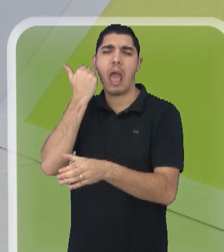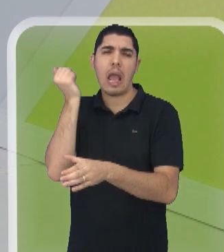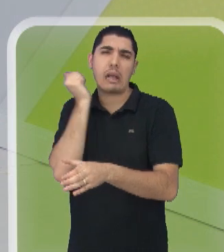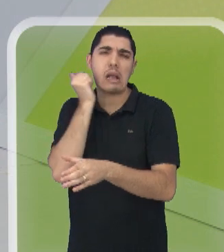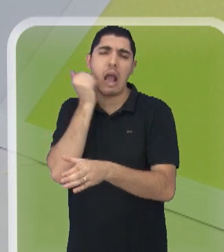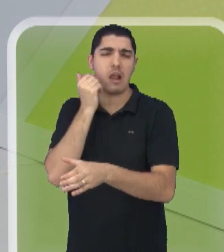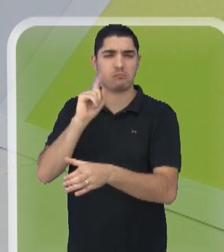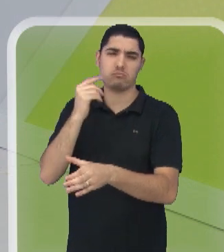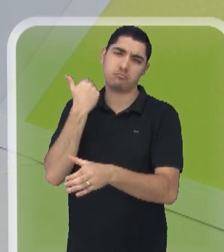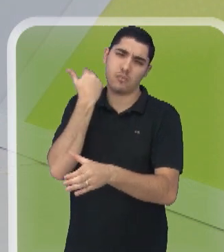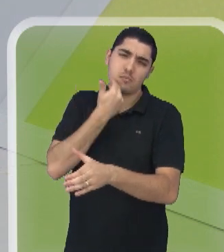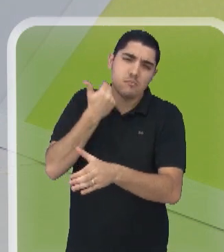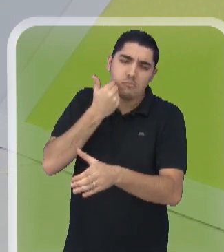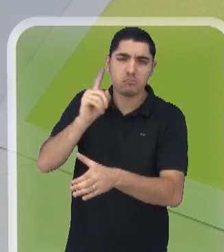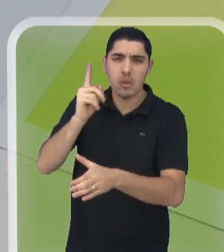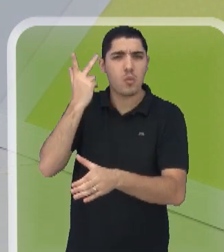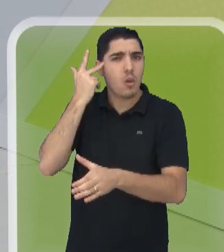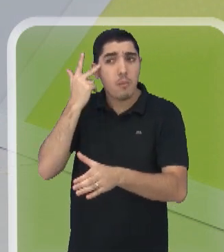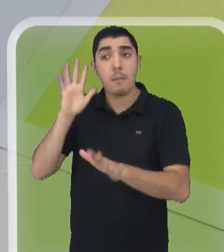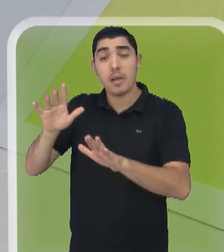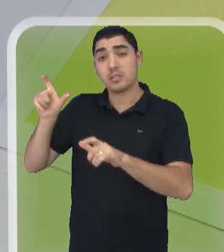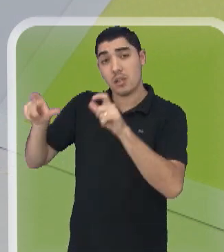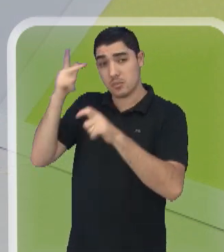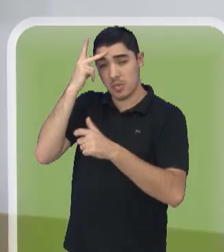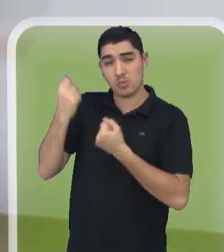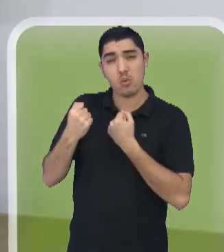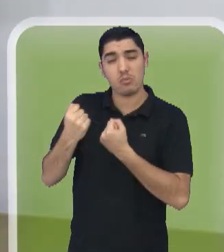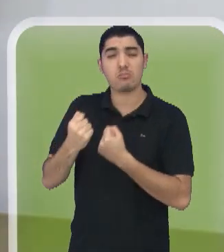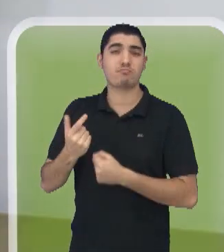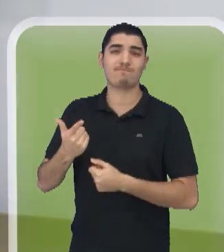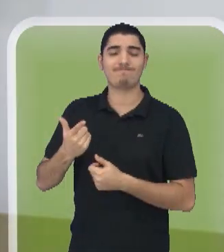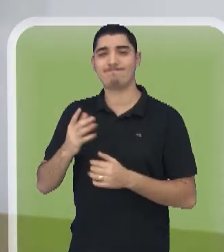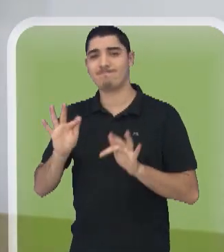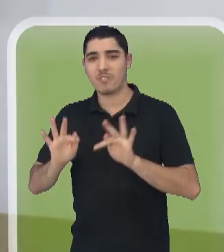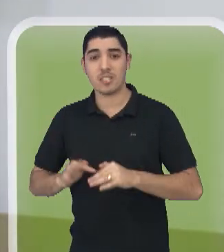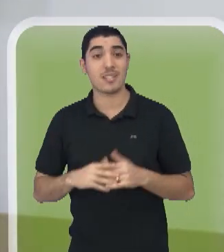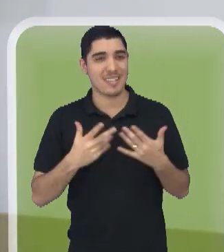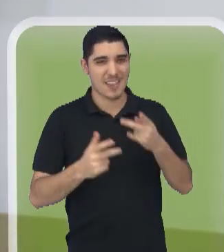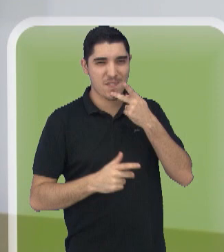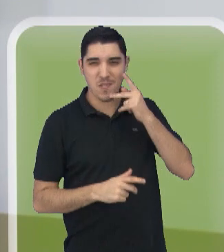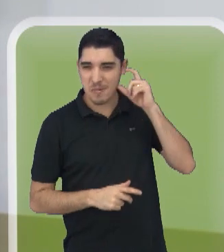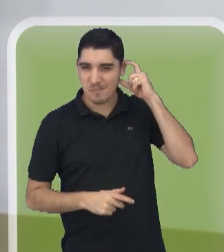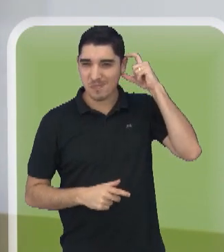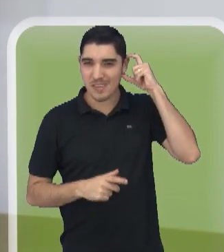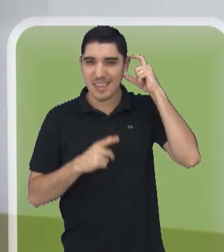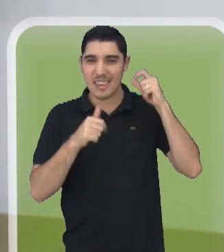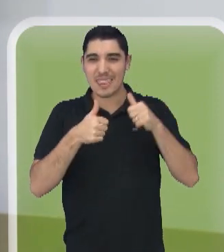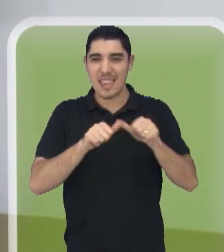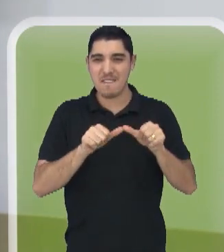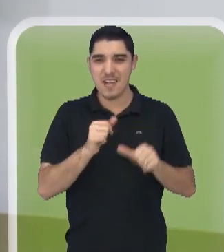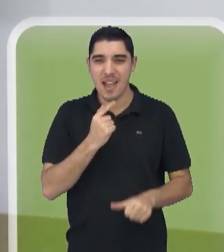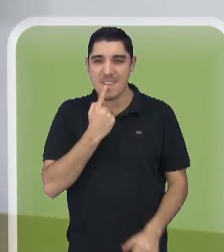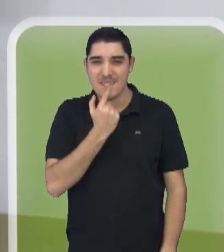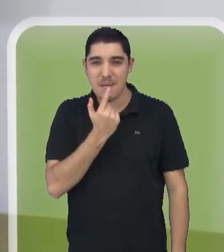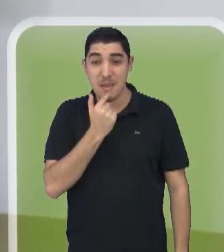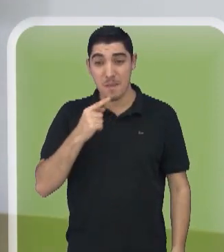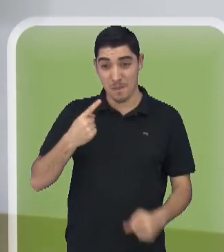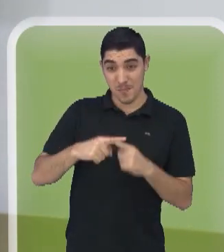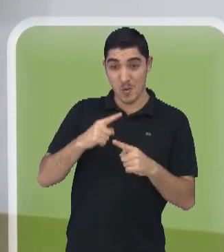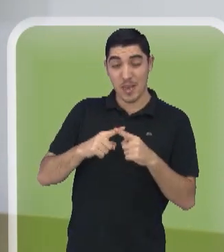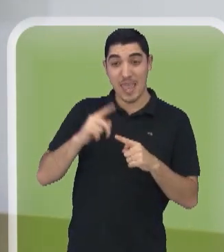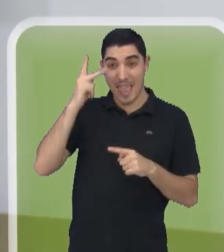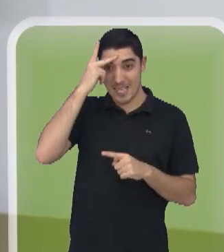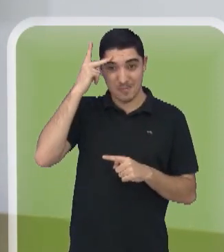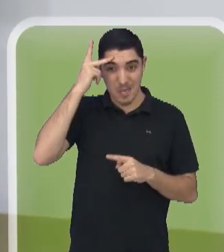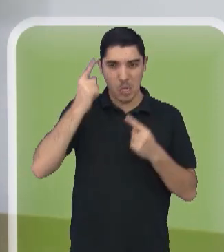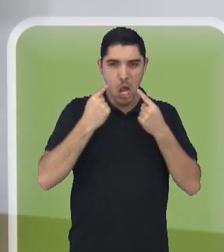mas isso mostra o descontentamento do torcedor, né? Você falou da orelha do Barcos, ela ficou bem quente, né? Porque a torcida do São José buzinou